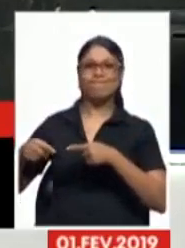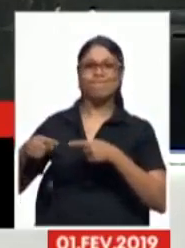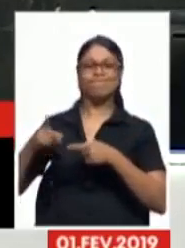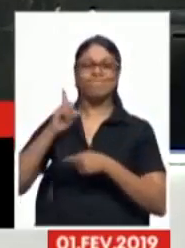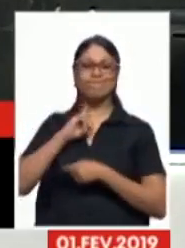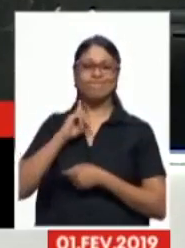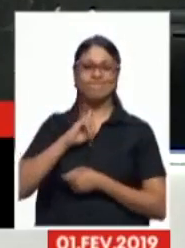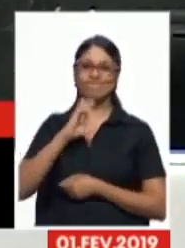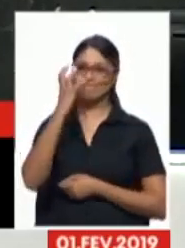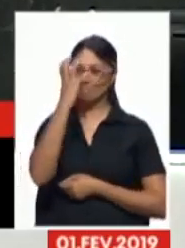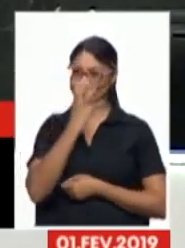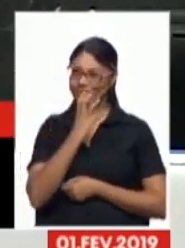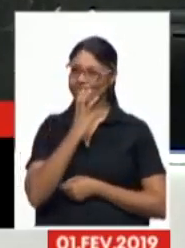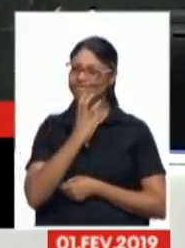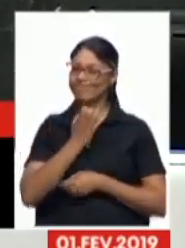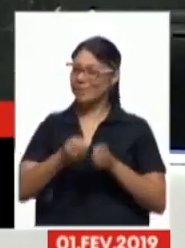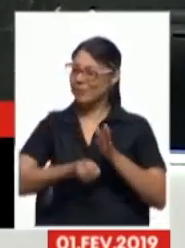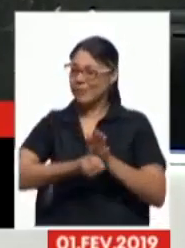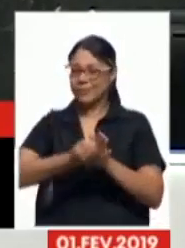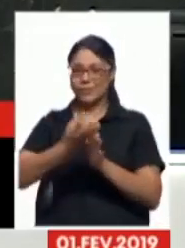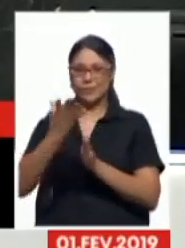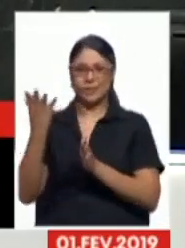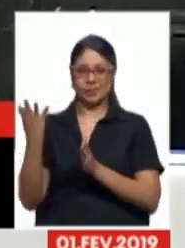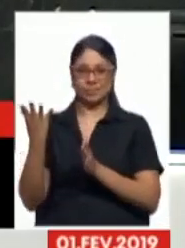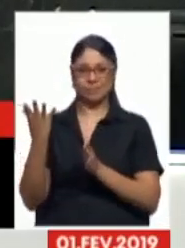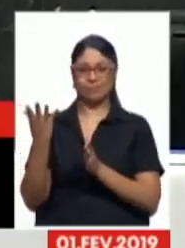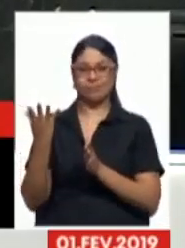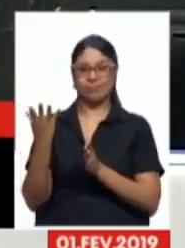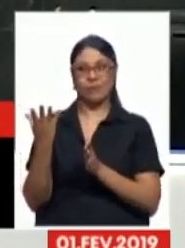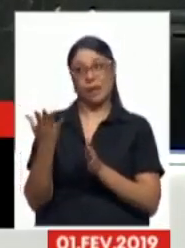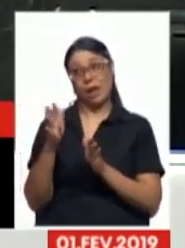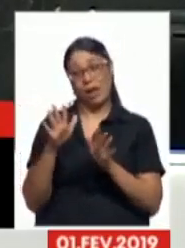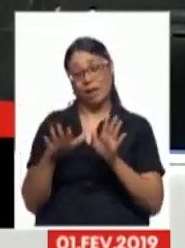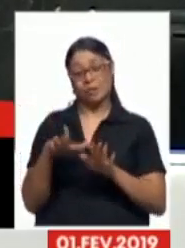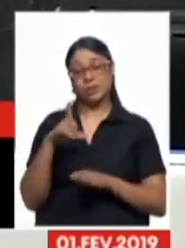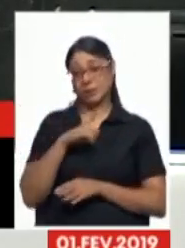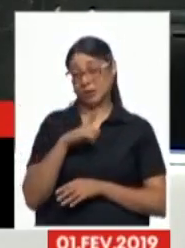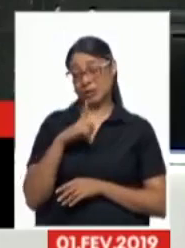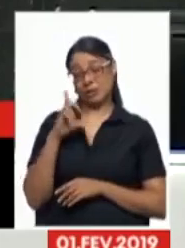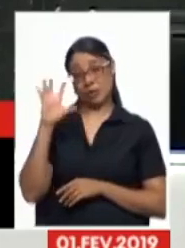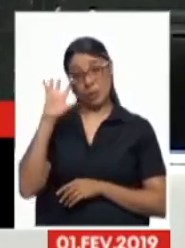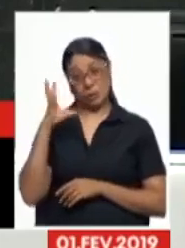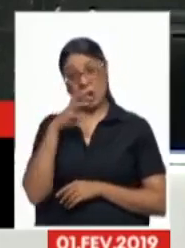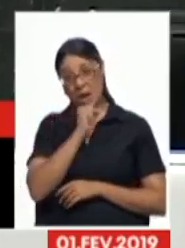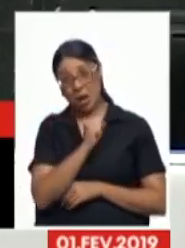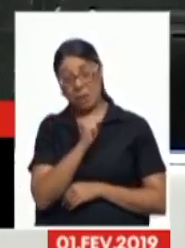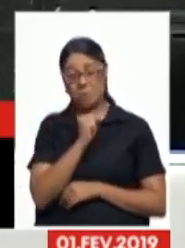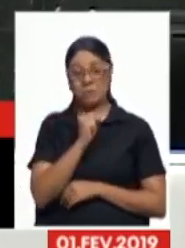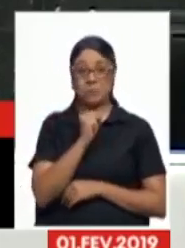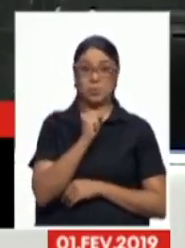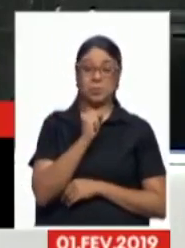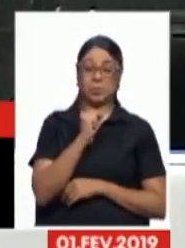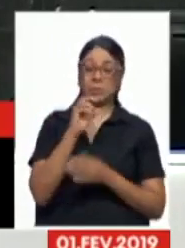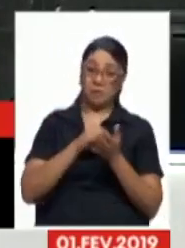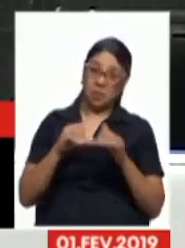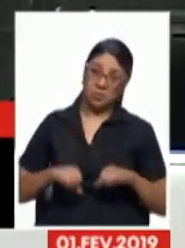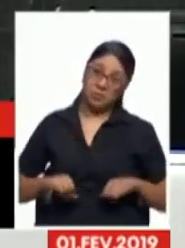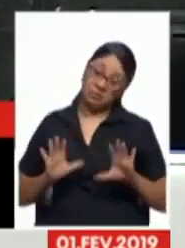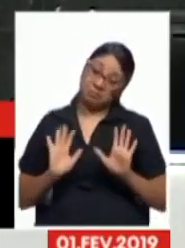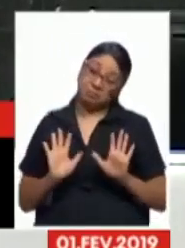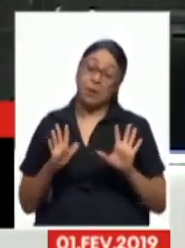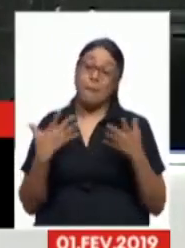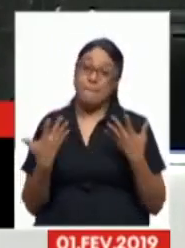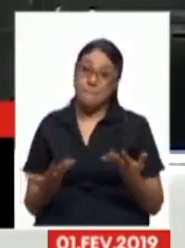são muitos. Se é certo que não haverá solução fácil e indolor, também é certo que não haverá